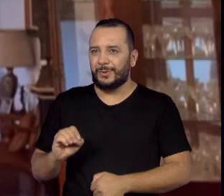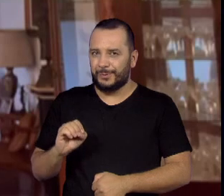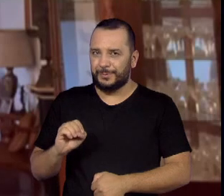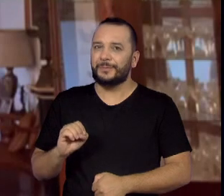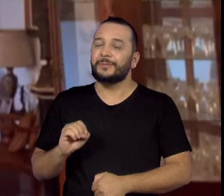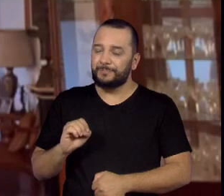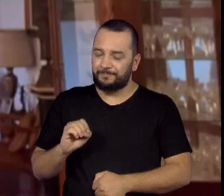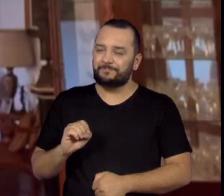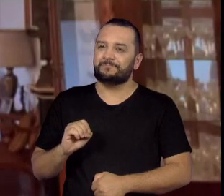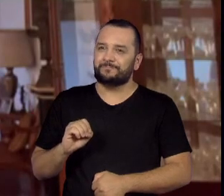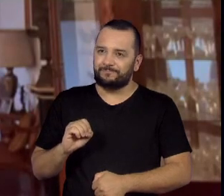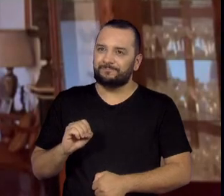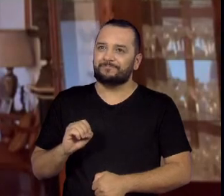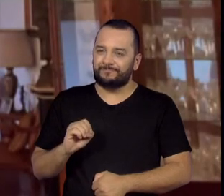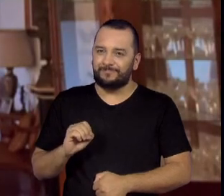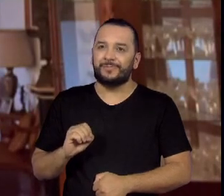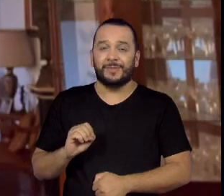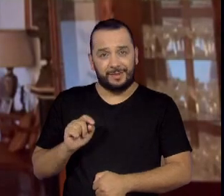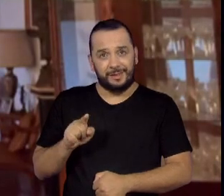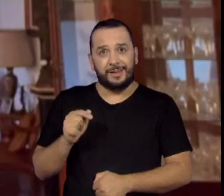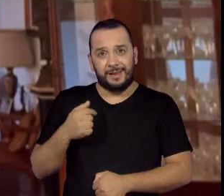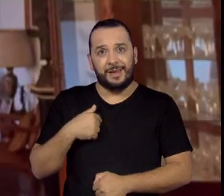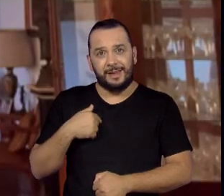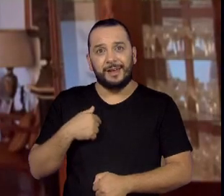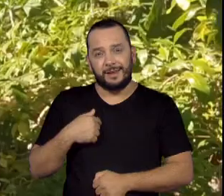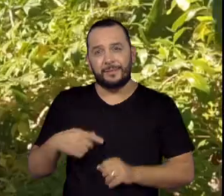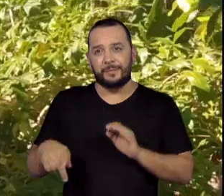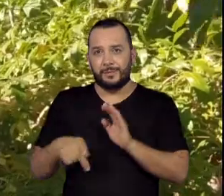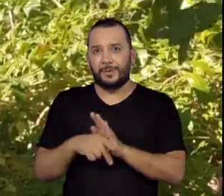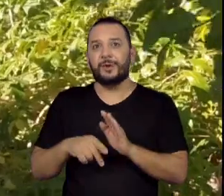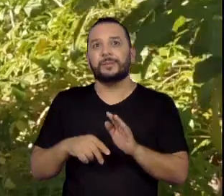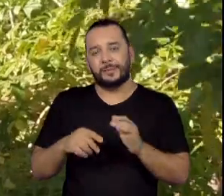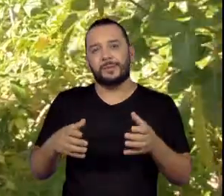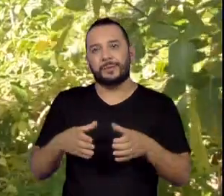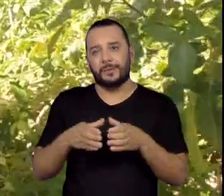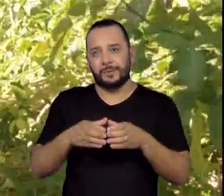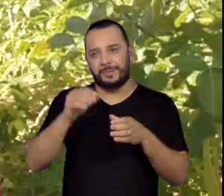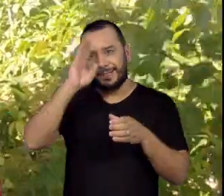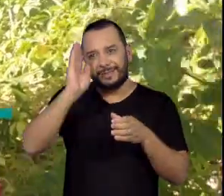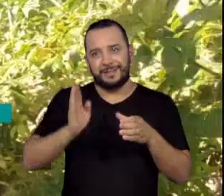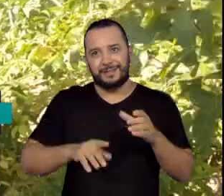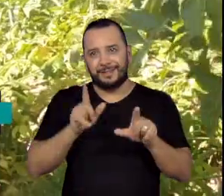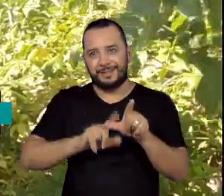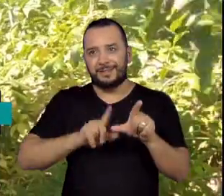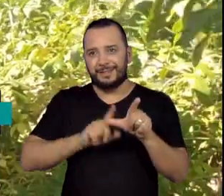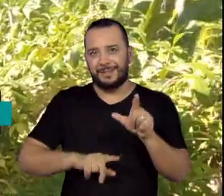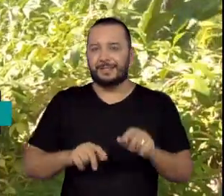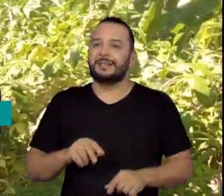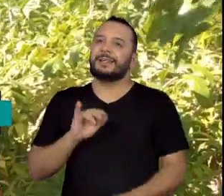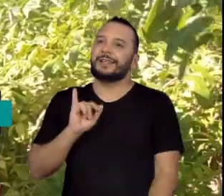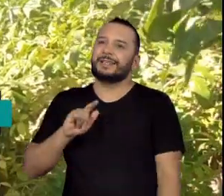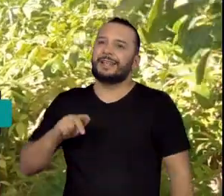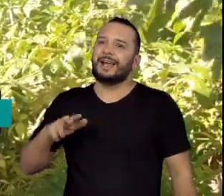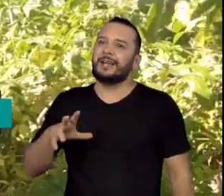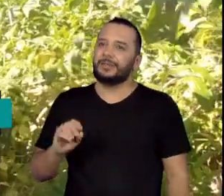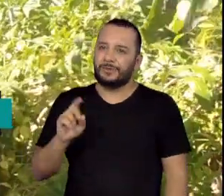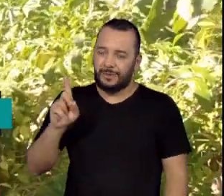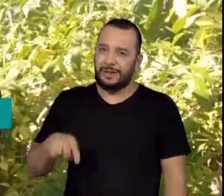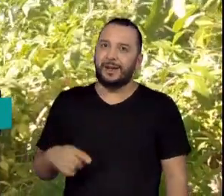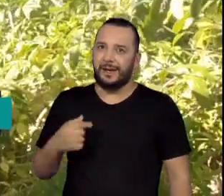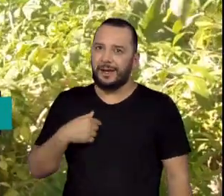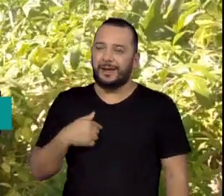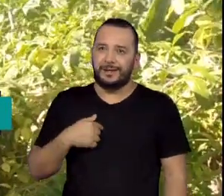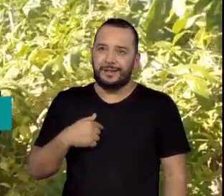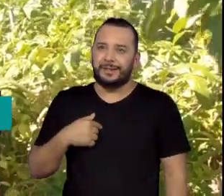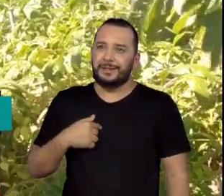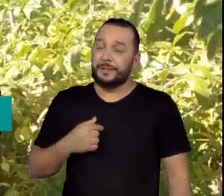ele foi guindada brasileira de letras. Inácio de Loyola Brandão é um menino que se